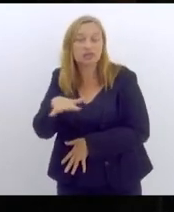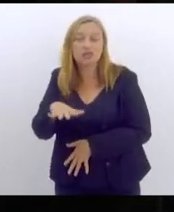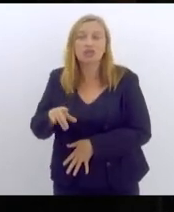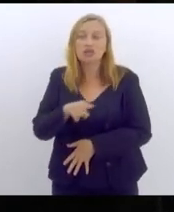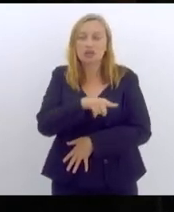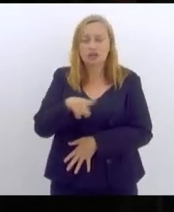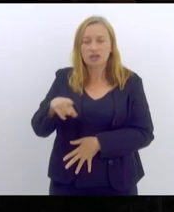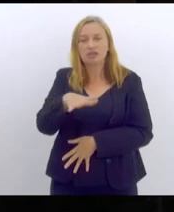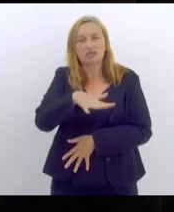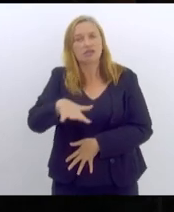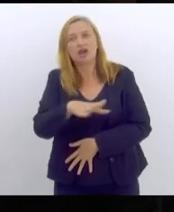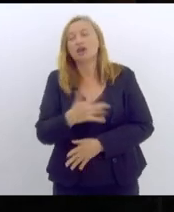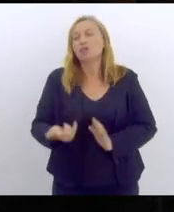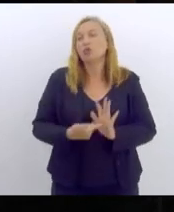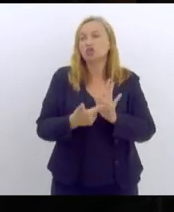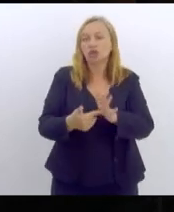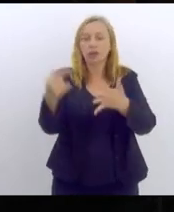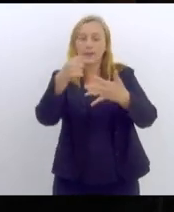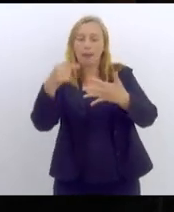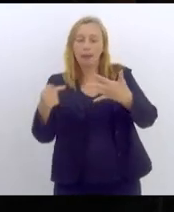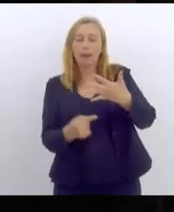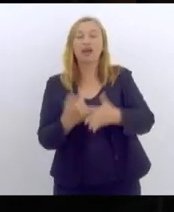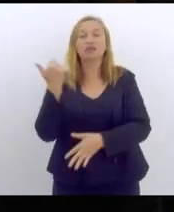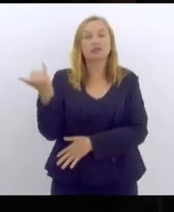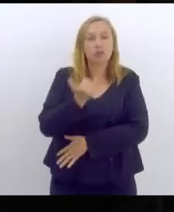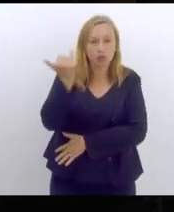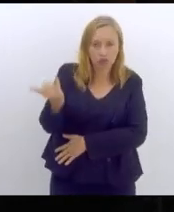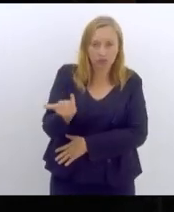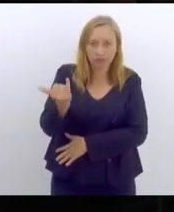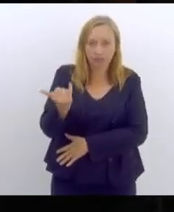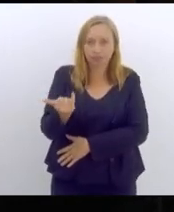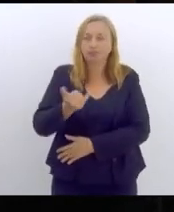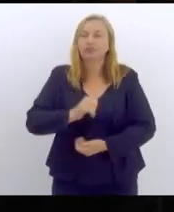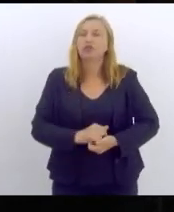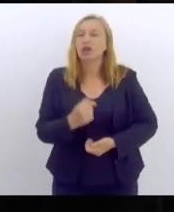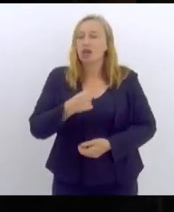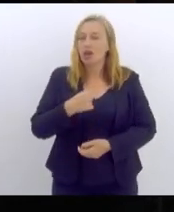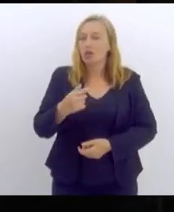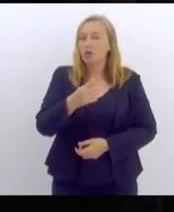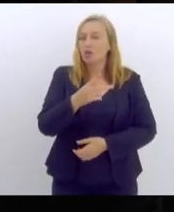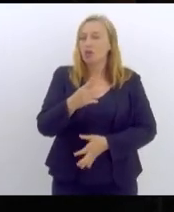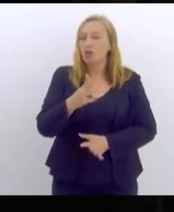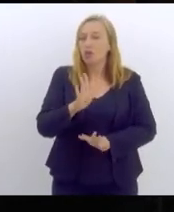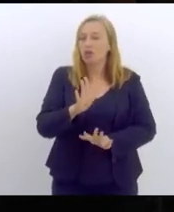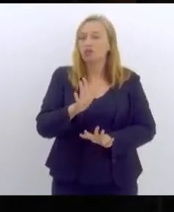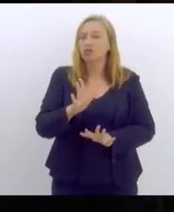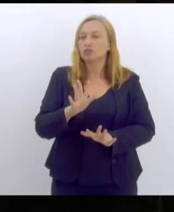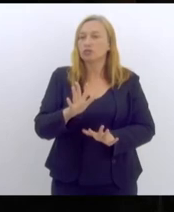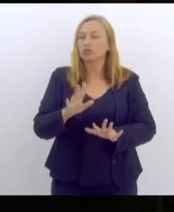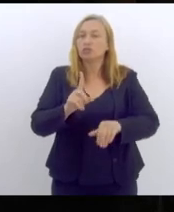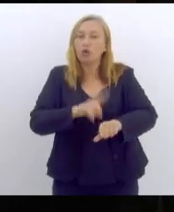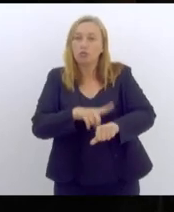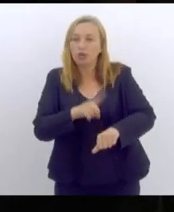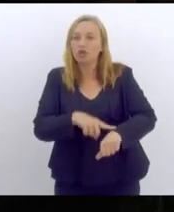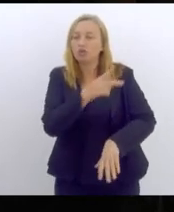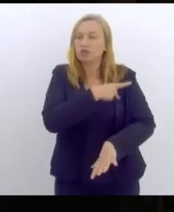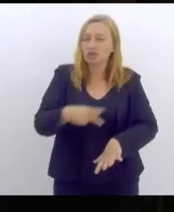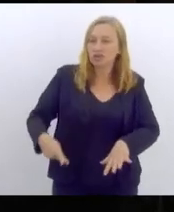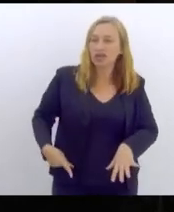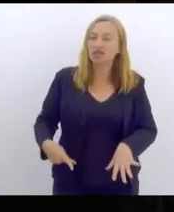setores colocaram pontos muito importantes. Quando o presidente da República diz que